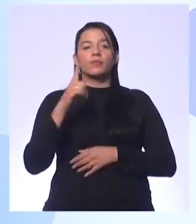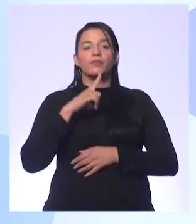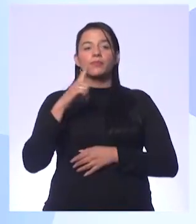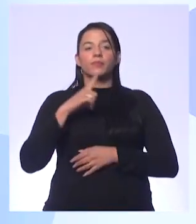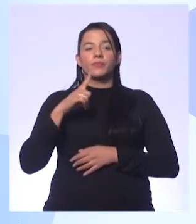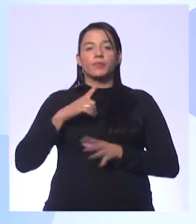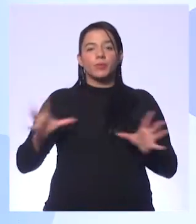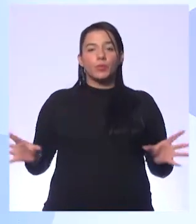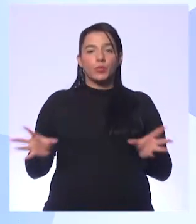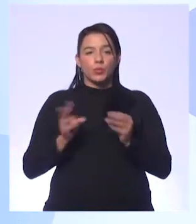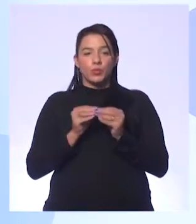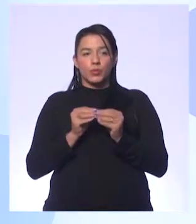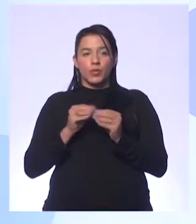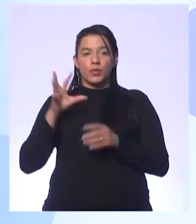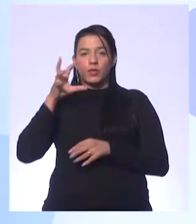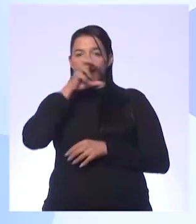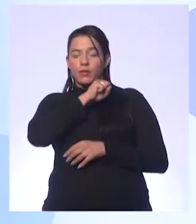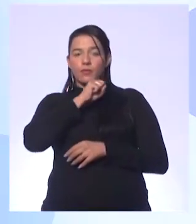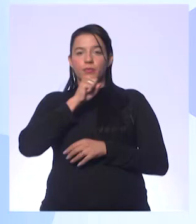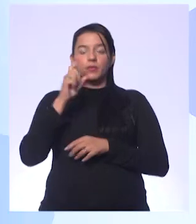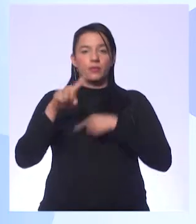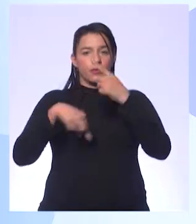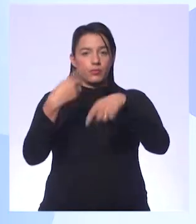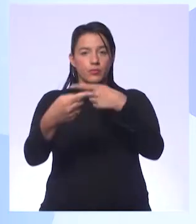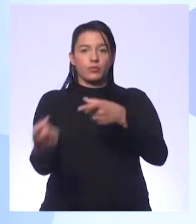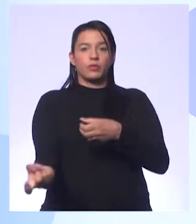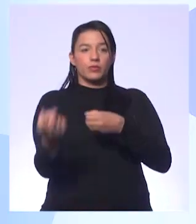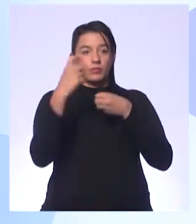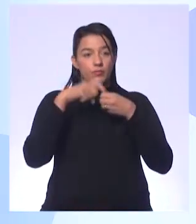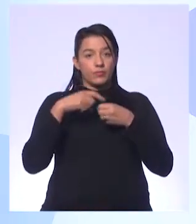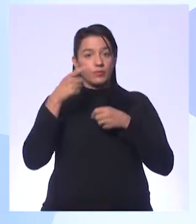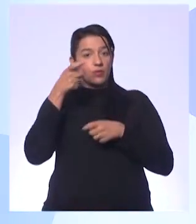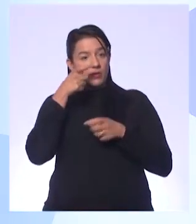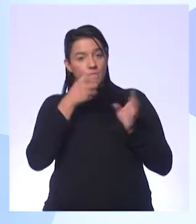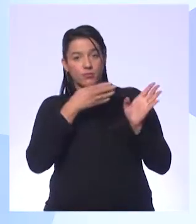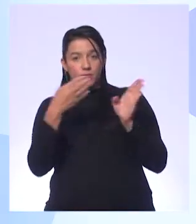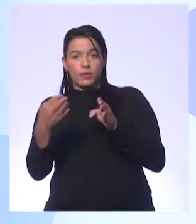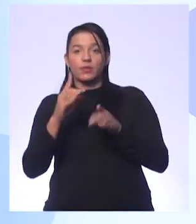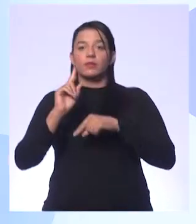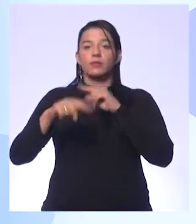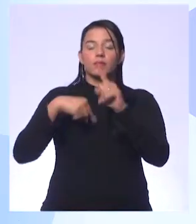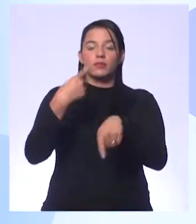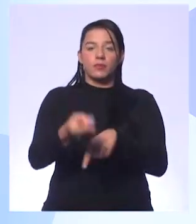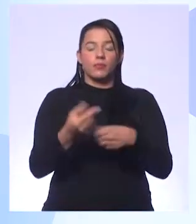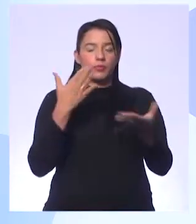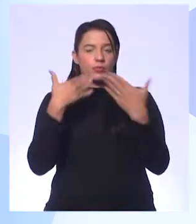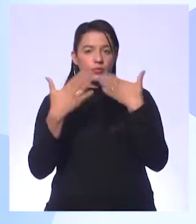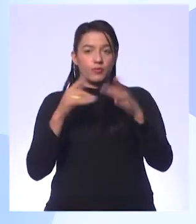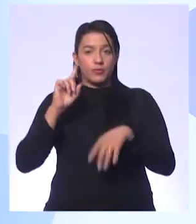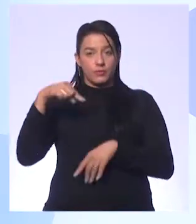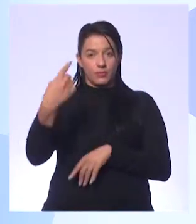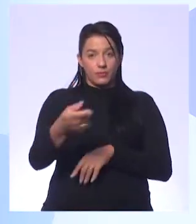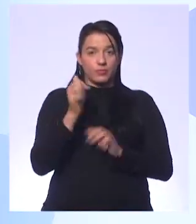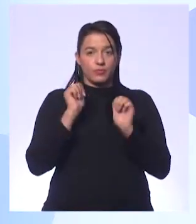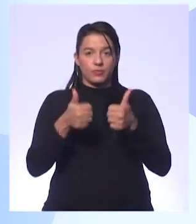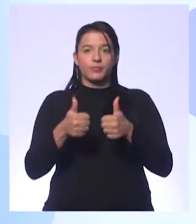uma curta-metragem e a gente conversa depois. Eu quero que vocês observem e aí a gente vai fazer uma conversa depois, tá bom?